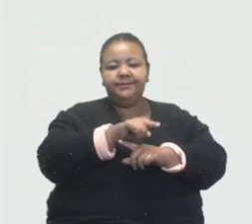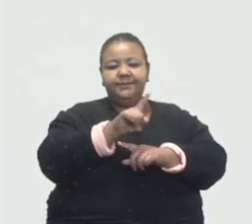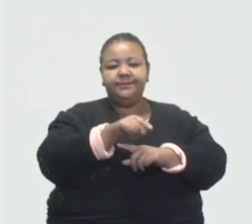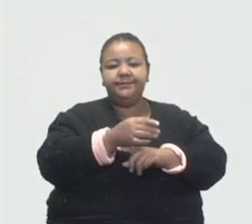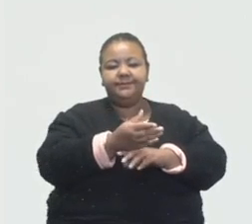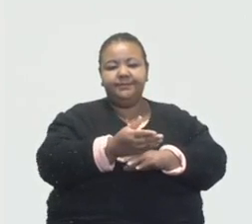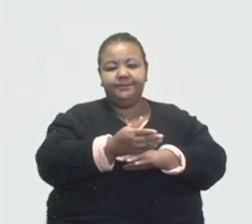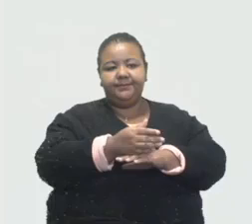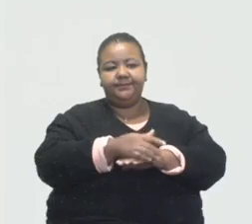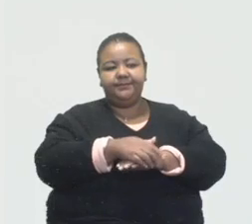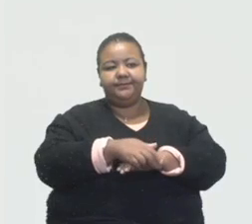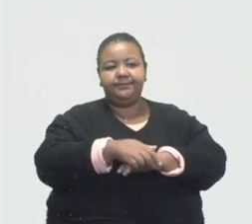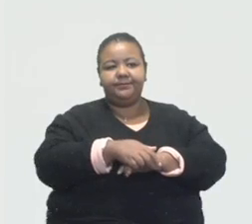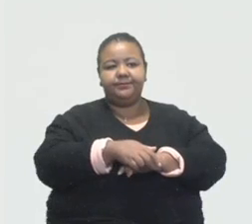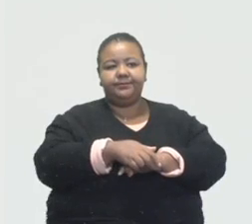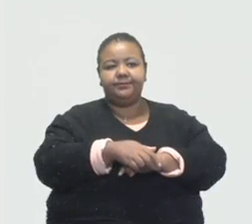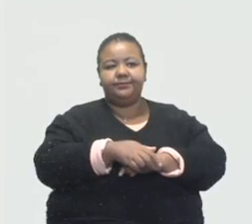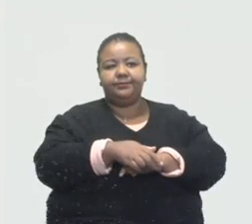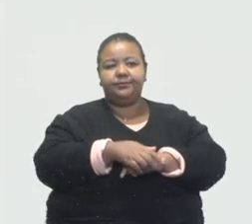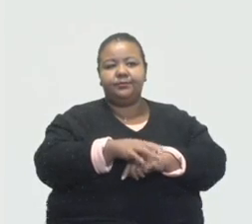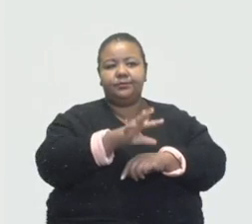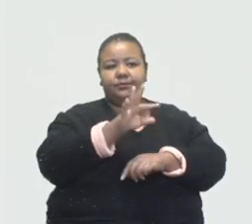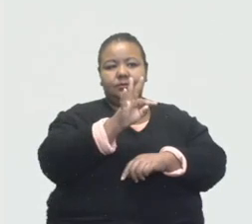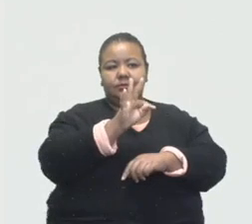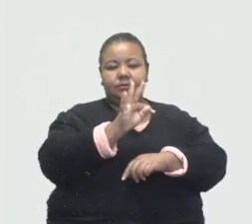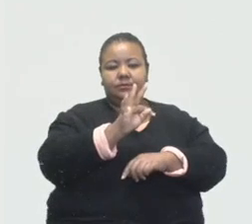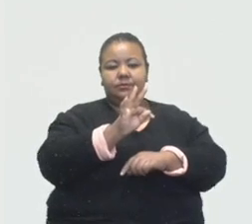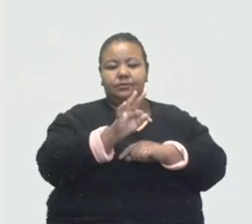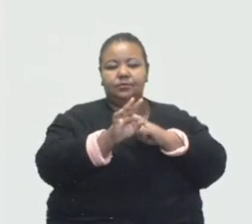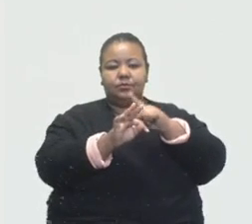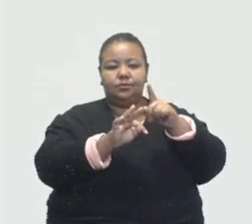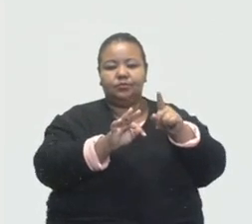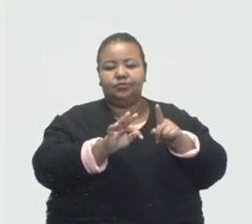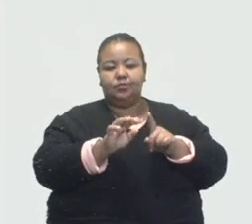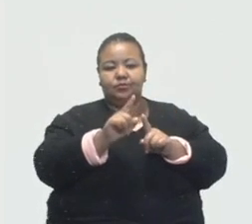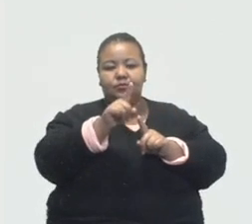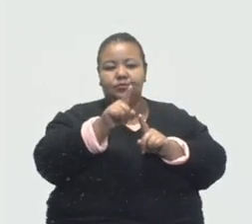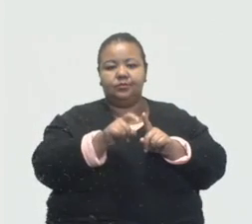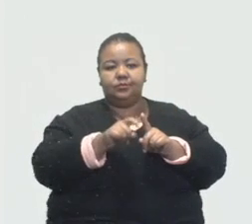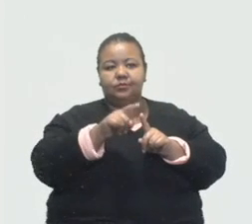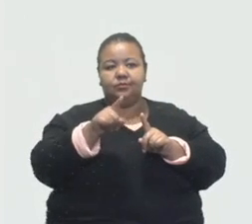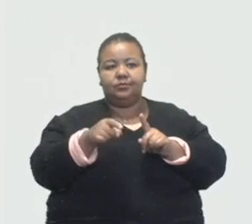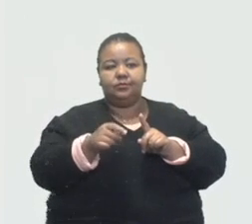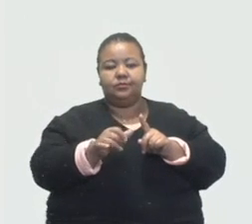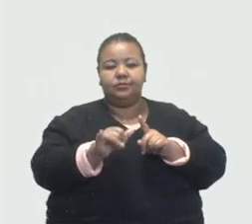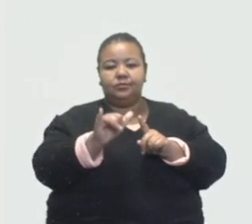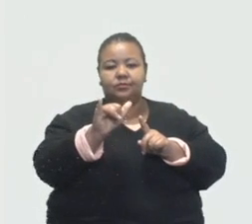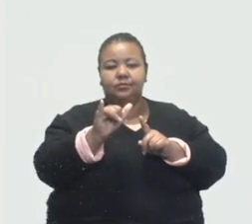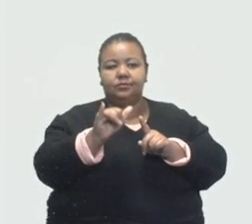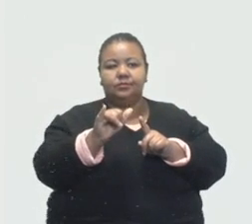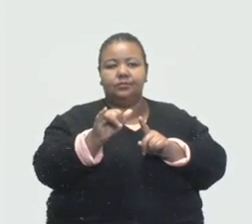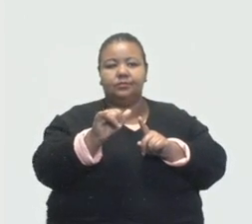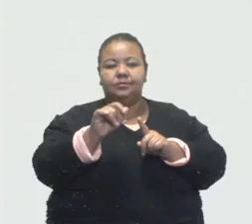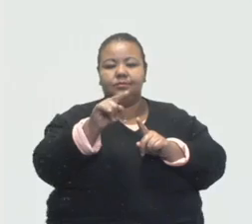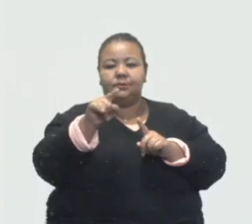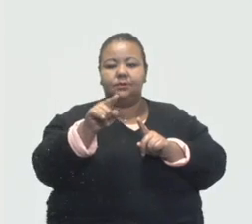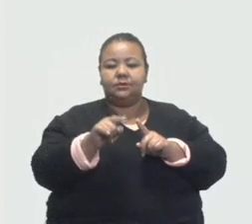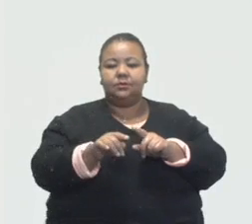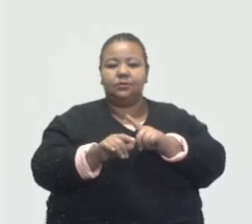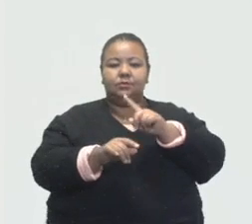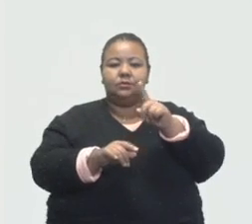dada da seguinte forma, que a transformação de x em y, ela é